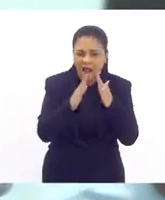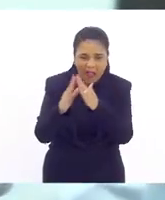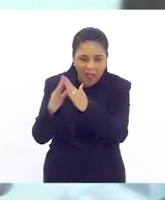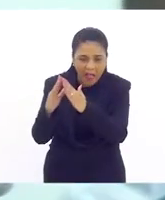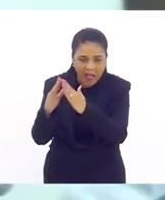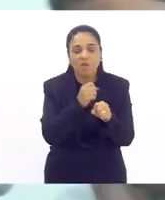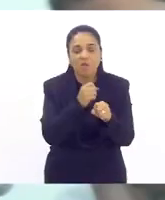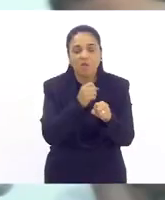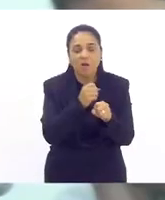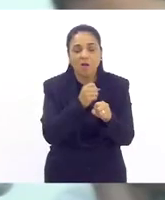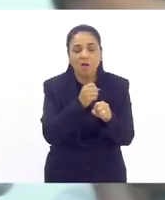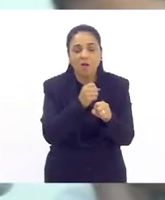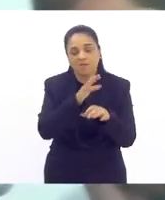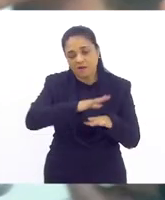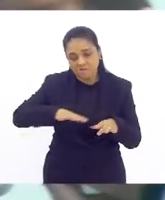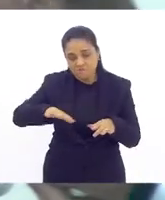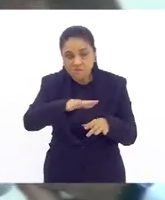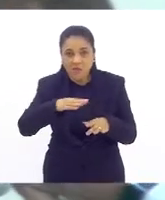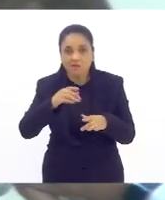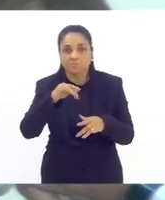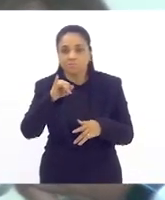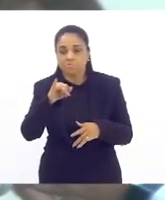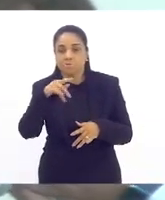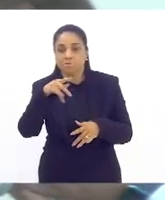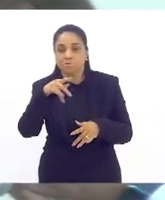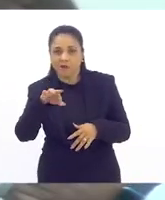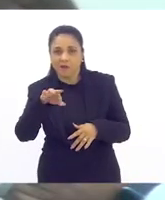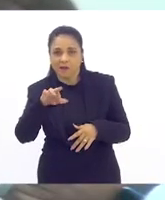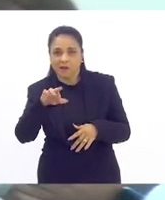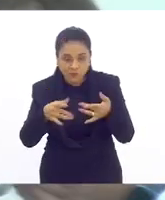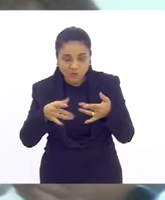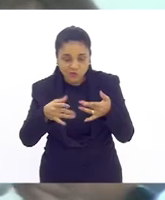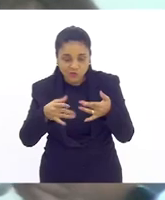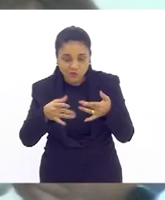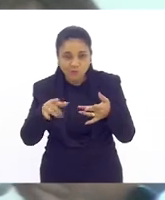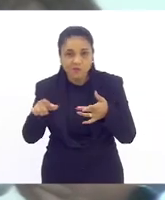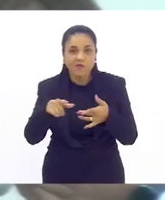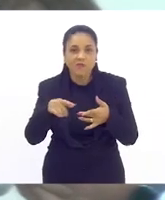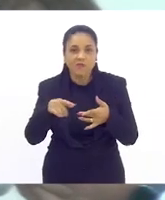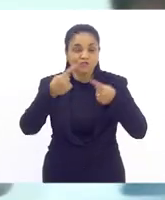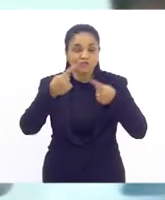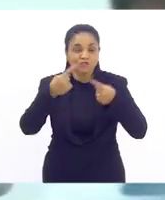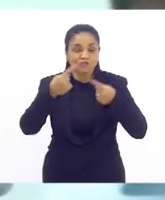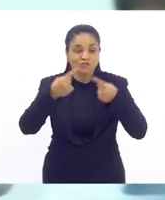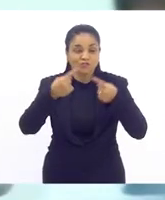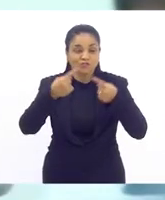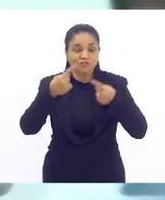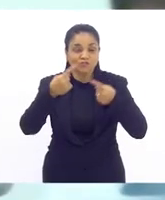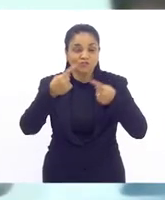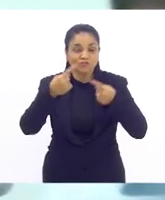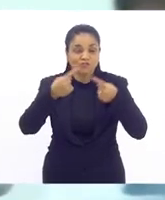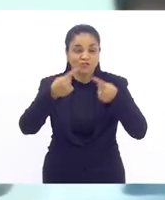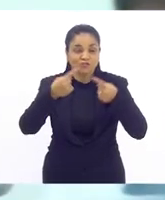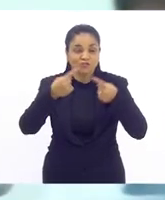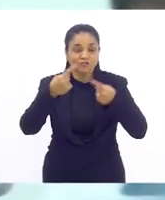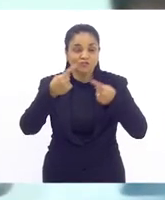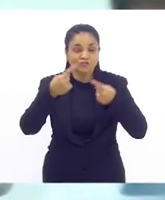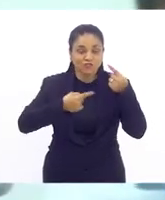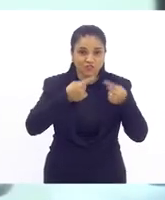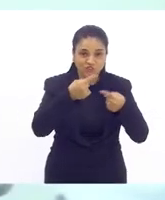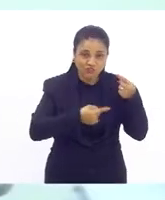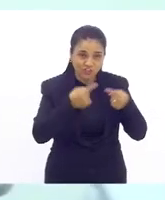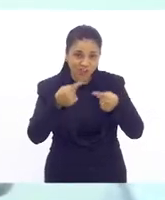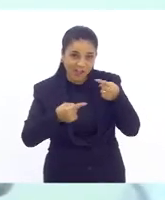Itaipu Piratininga tem essa história da recuperação vou deixar para o Felipe Daqui a uma esperança de que em diálogo